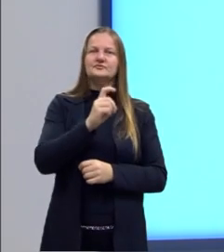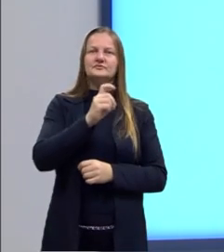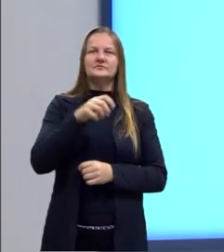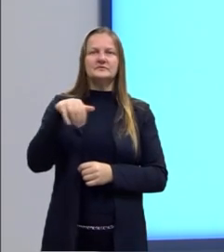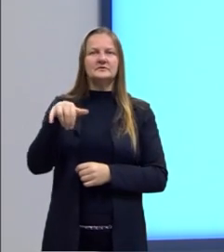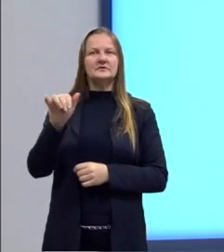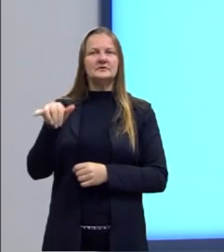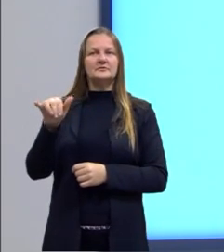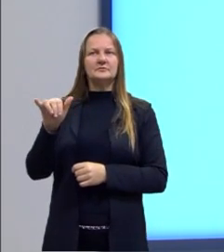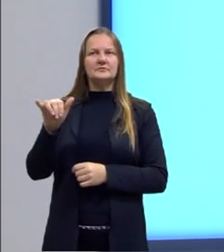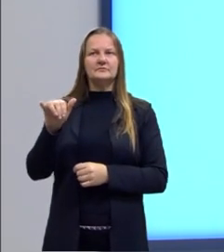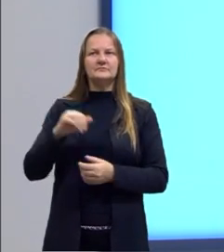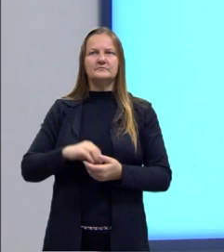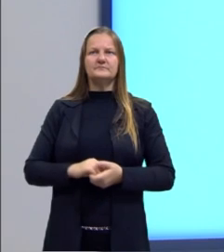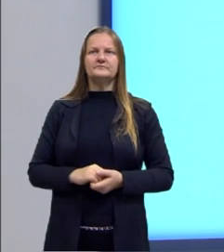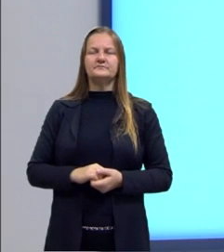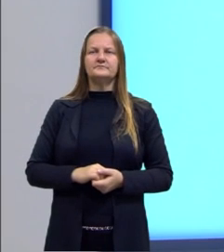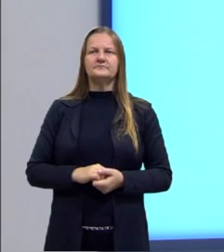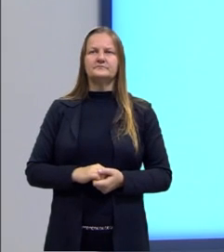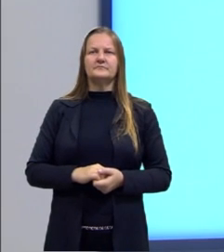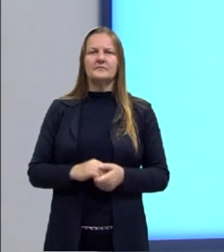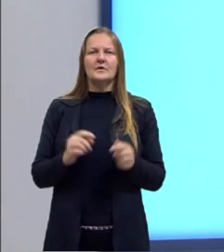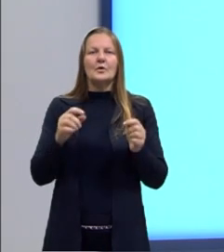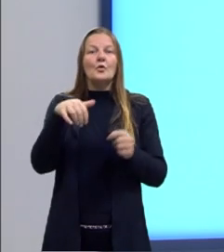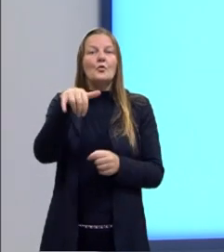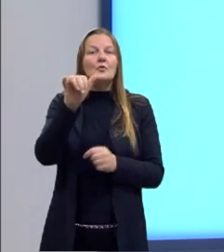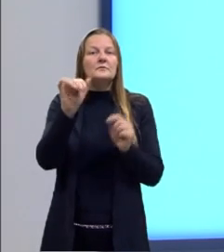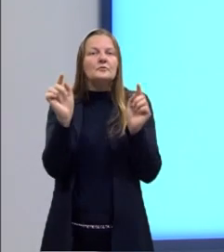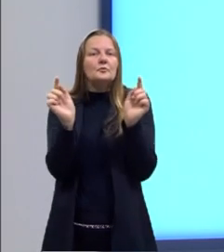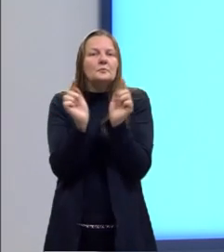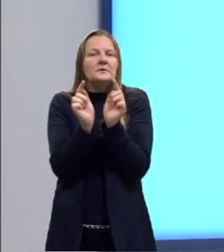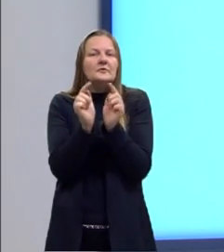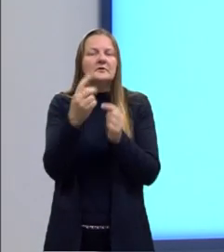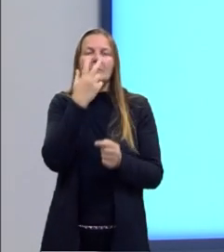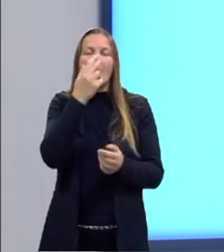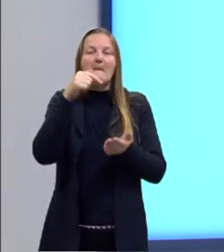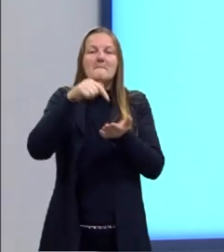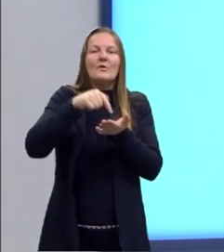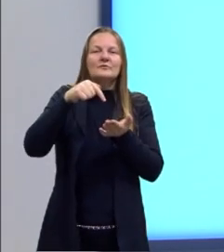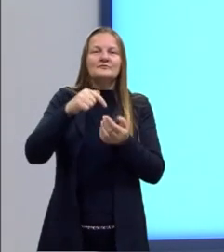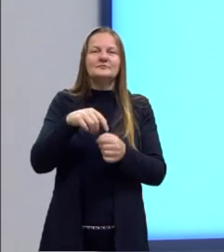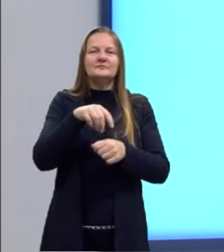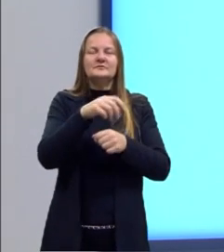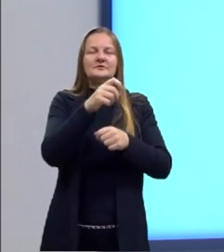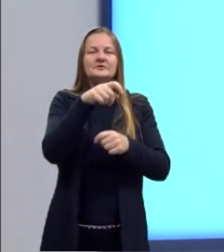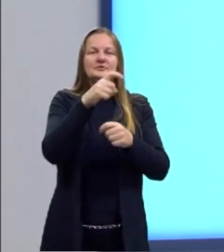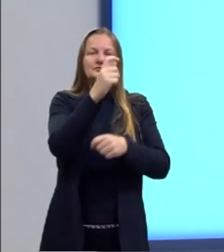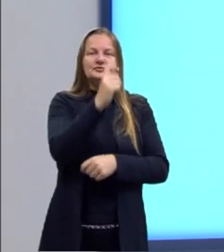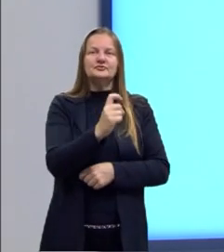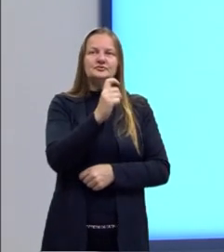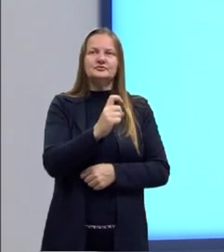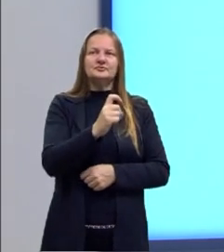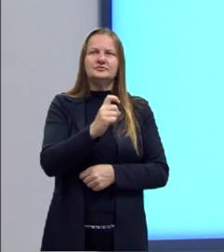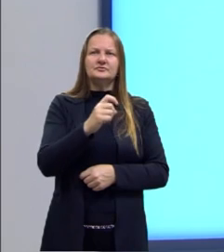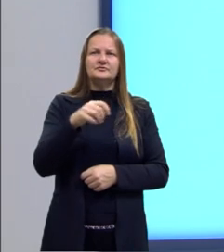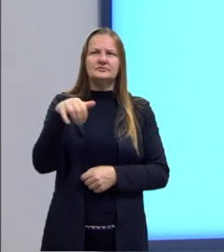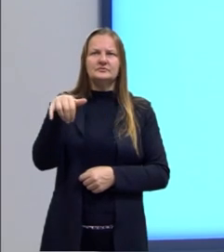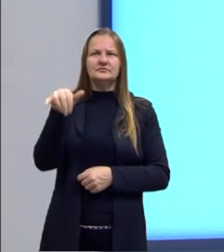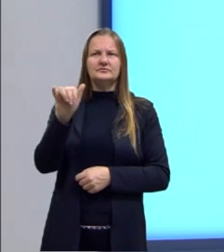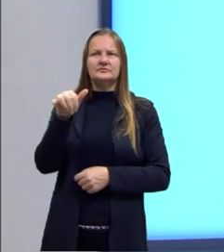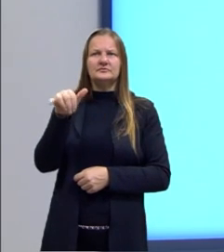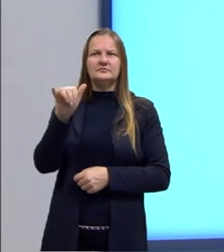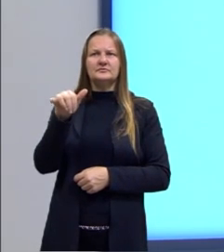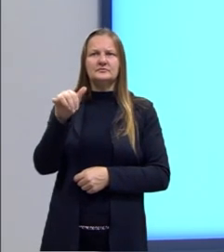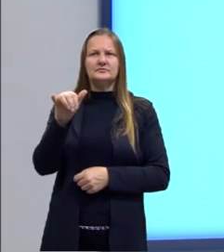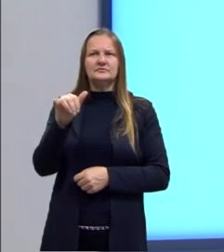e o cromossomo Y é mais curtinho né parece um pinguinho na verdade morfologicamente parece um Y